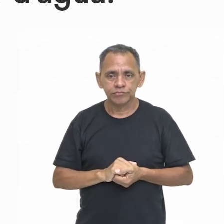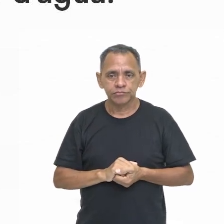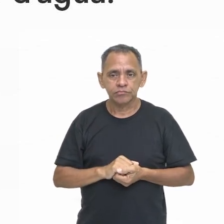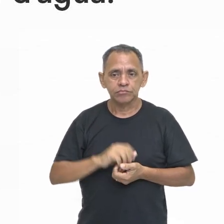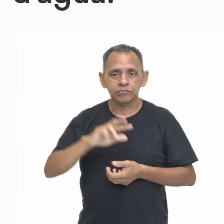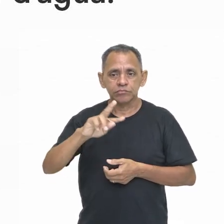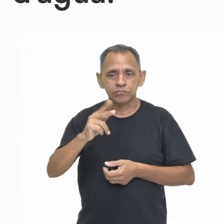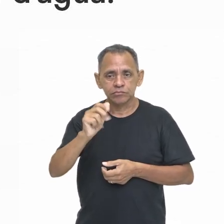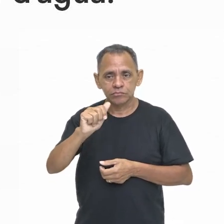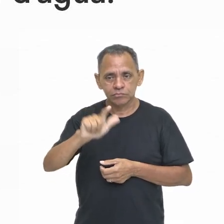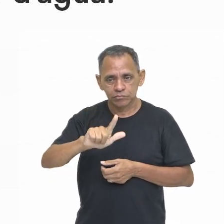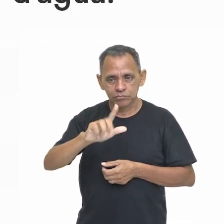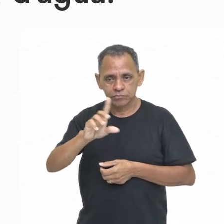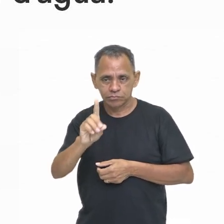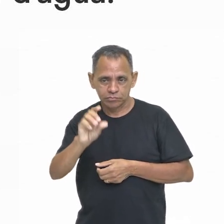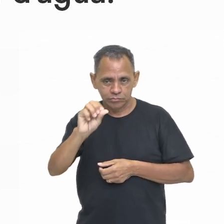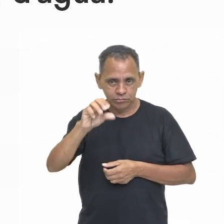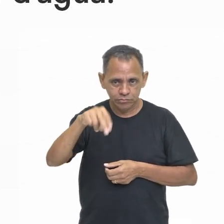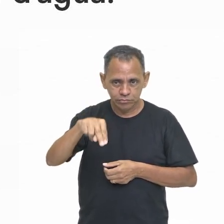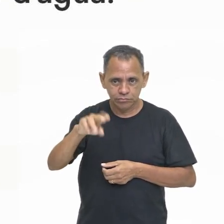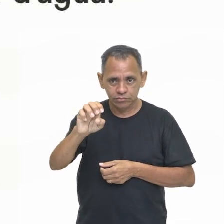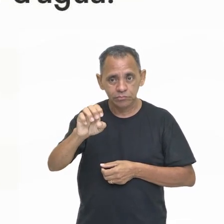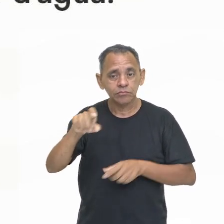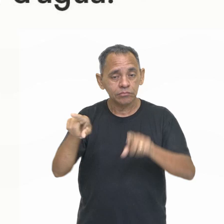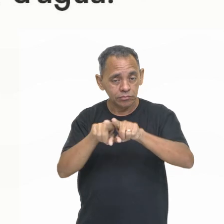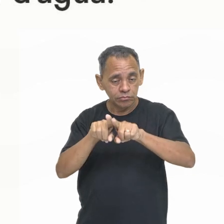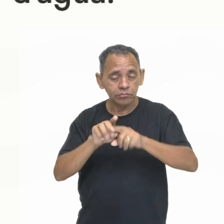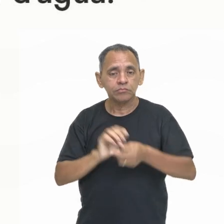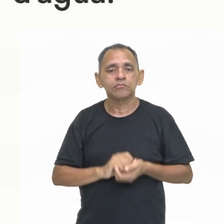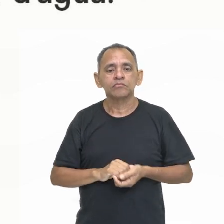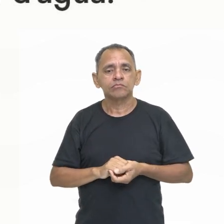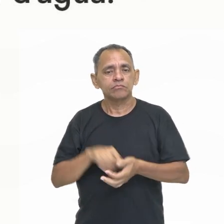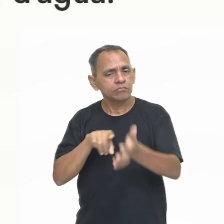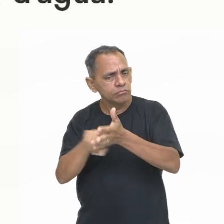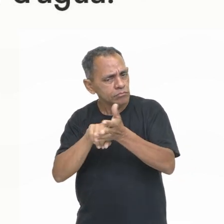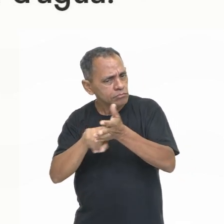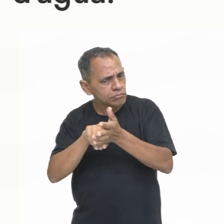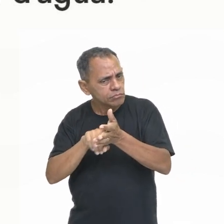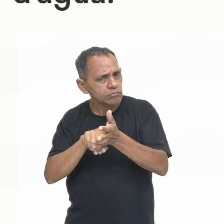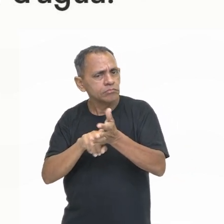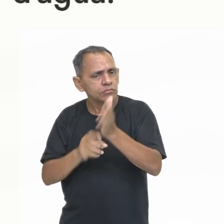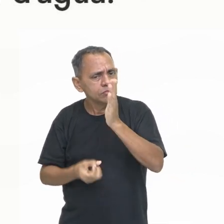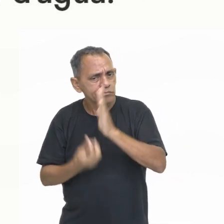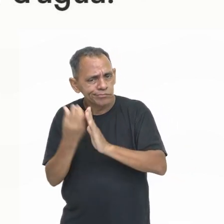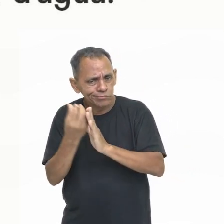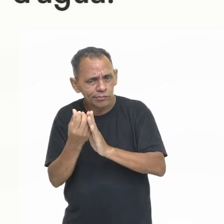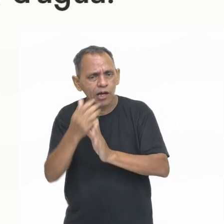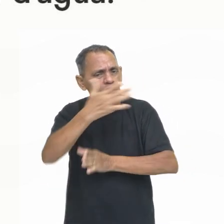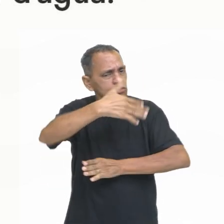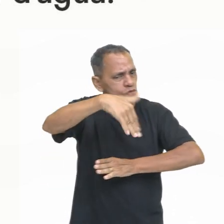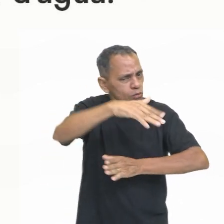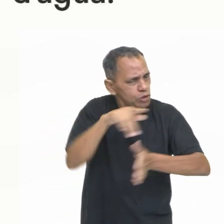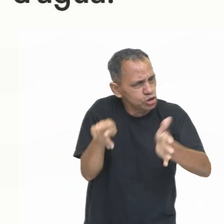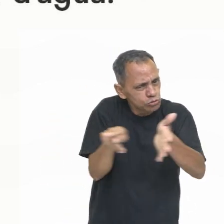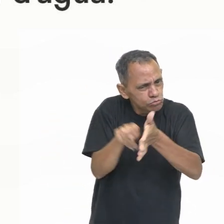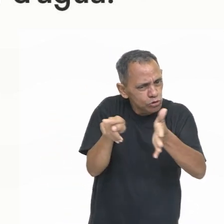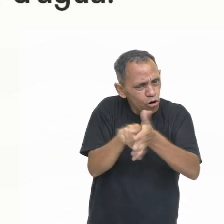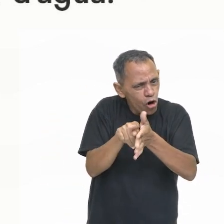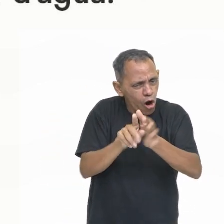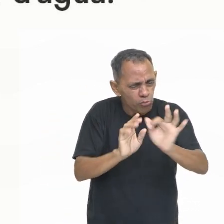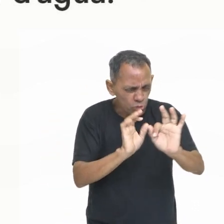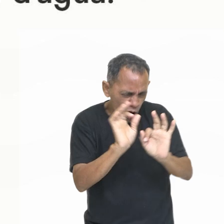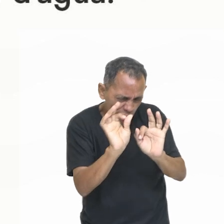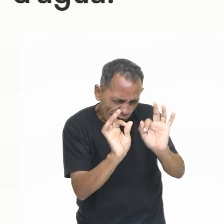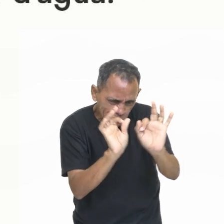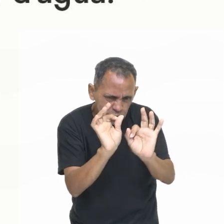o experimento consistiu em simular as condições da Terra primitiva, né, que foram aí postuladas por